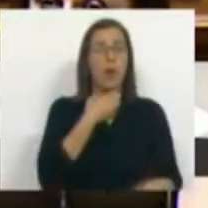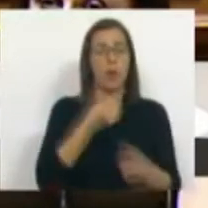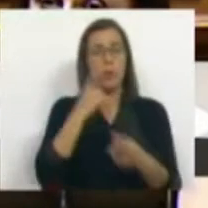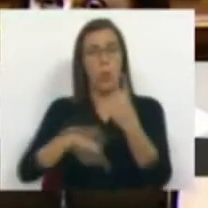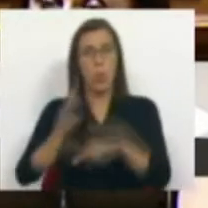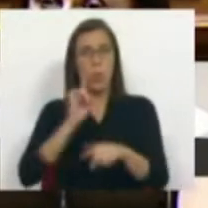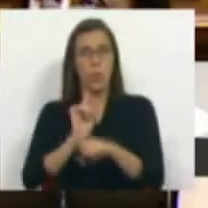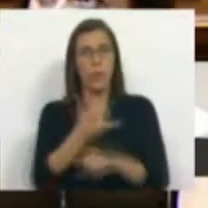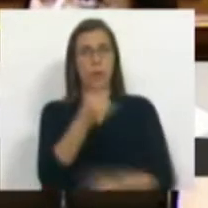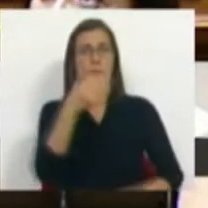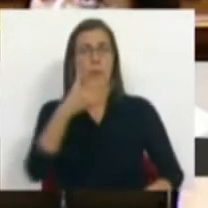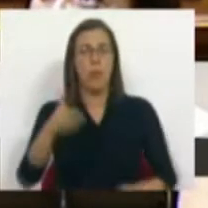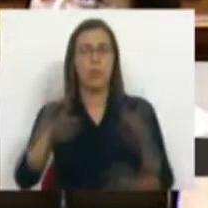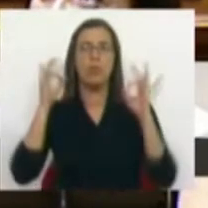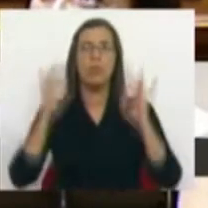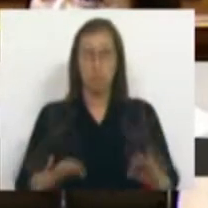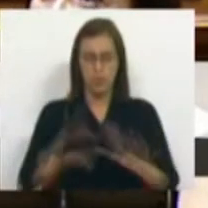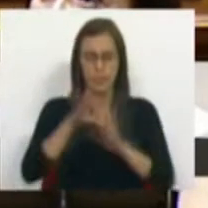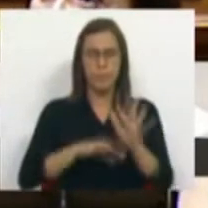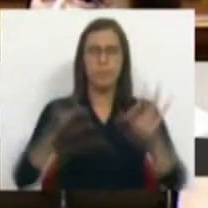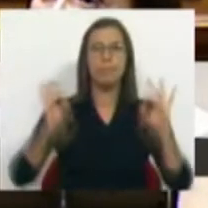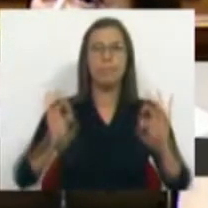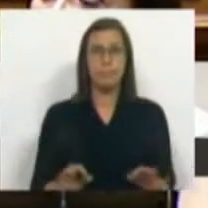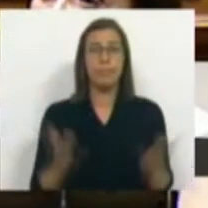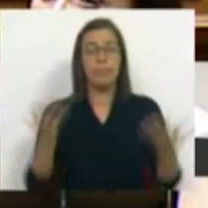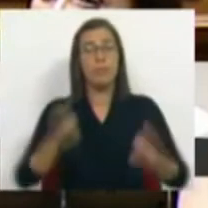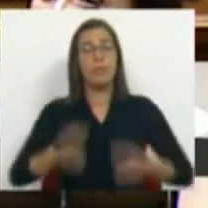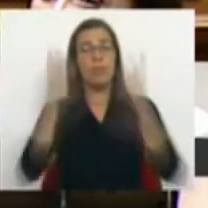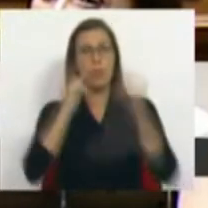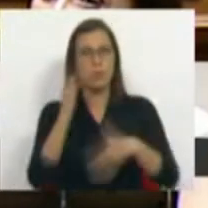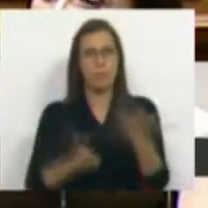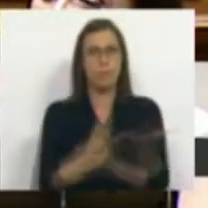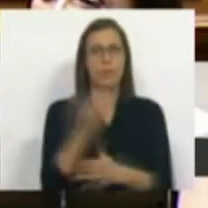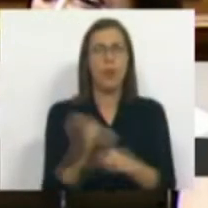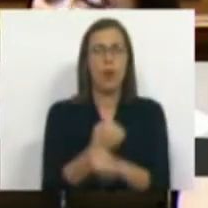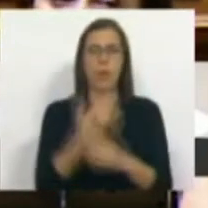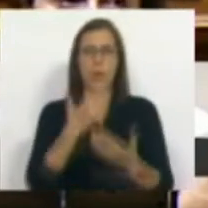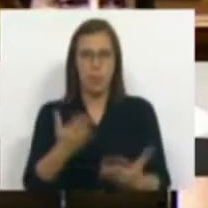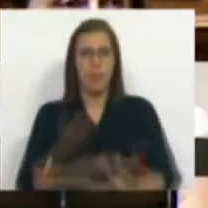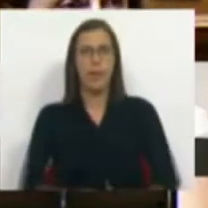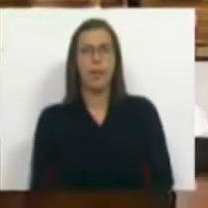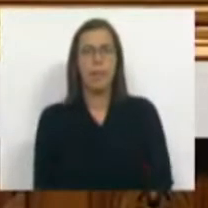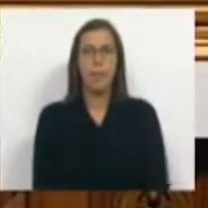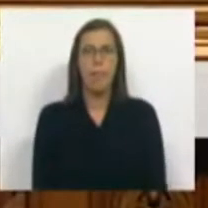em 2011, estão criadas todas as condições para que finalmente se avancem com as obras. Obrigada.